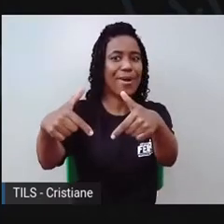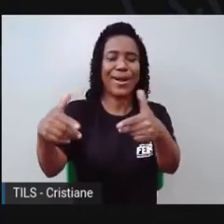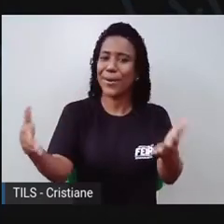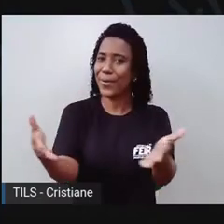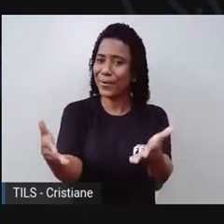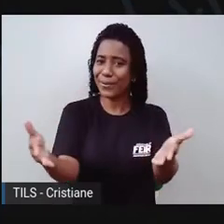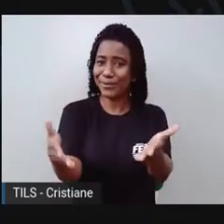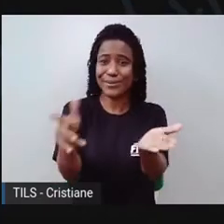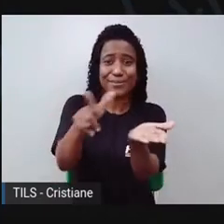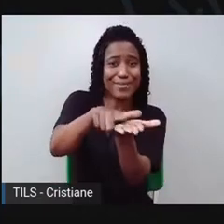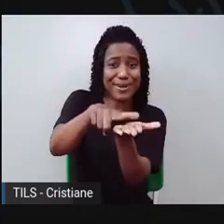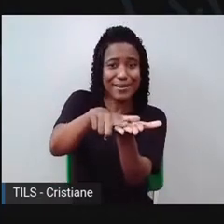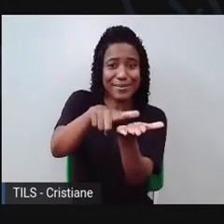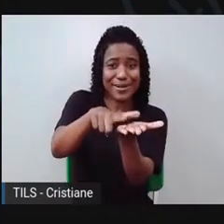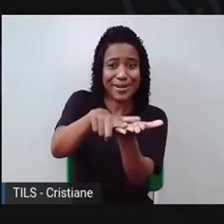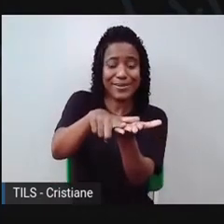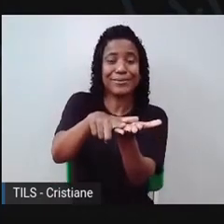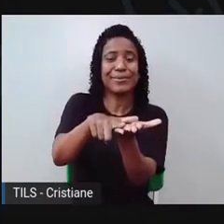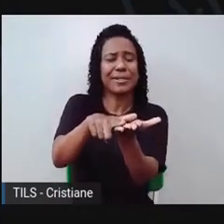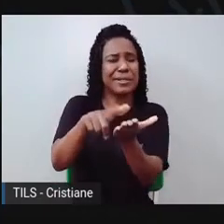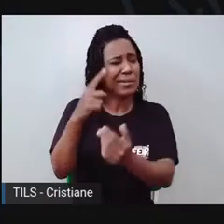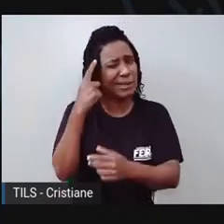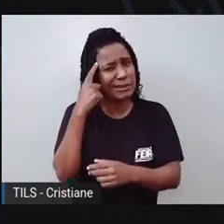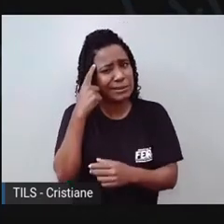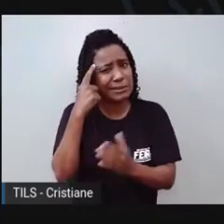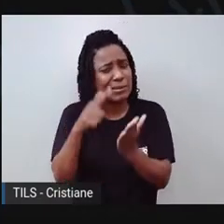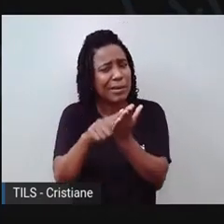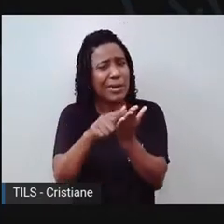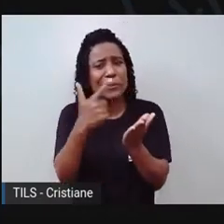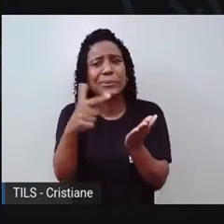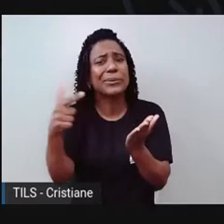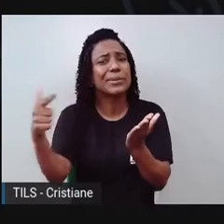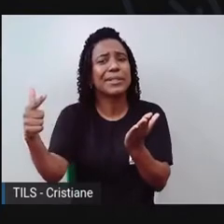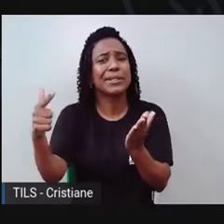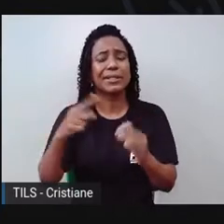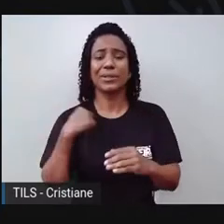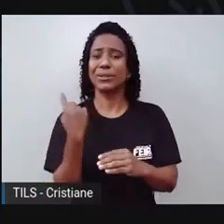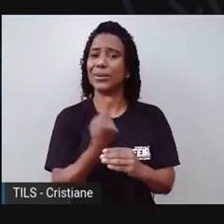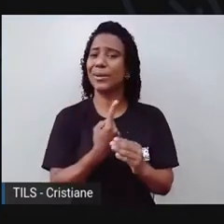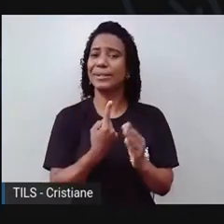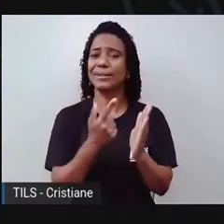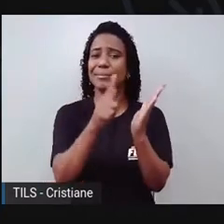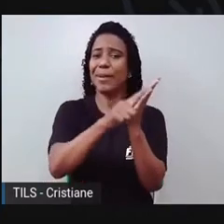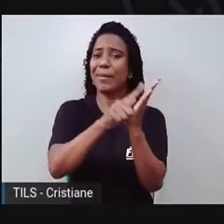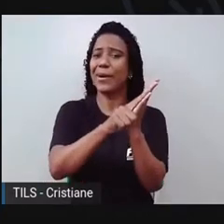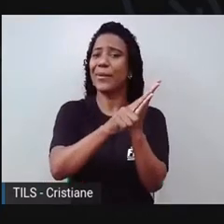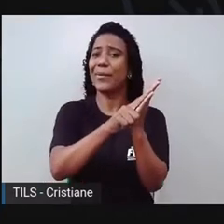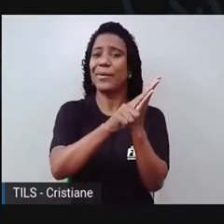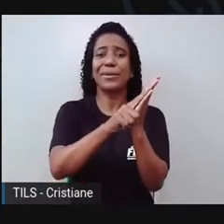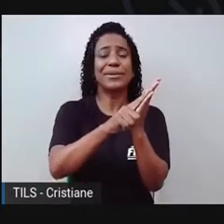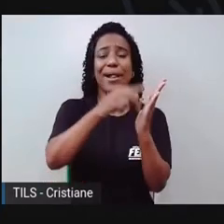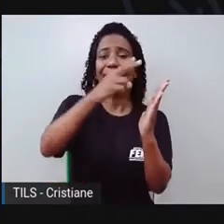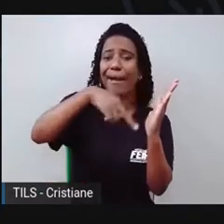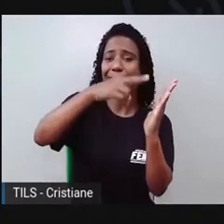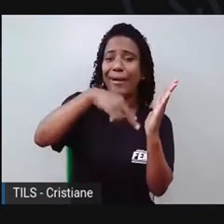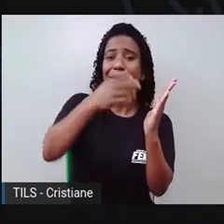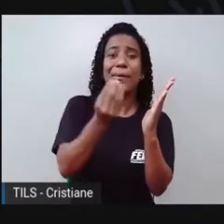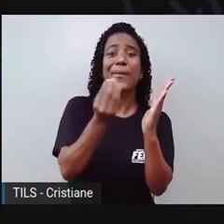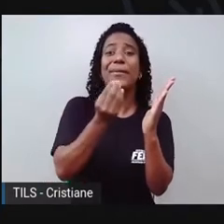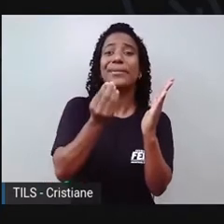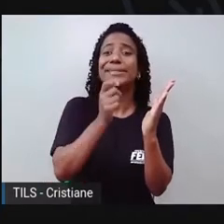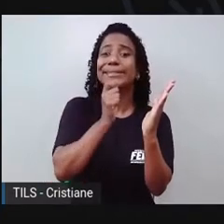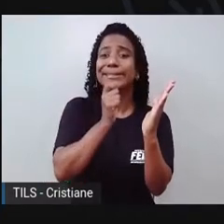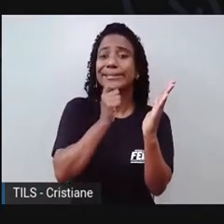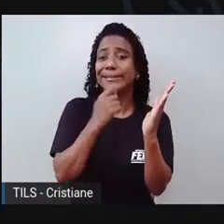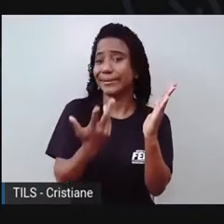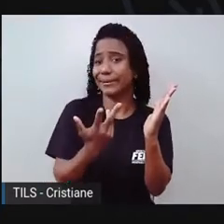história? Como é que a Pro ia contar essa história para vocês se a Pro não tivesse lido nos livros, que é feito de papel? Como é